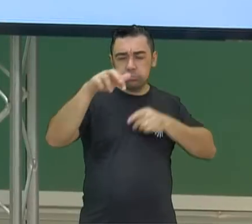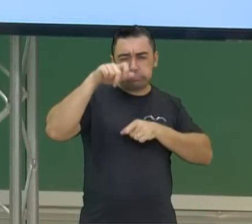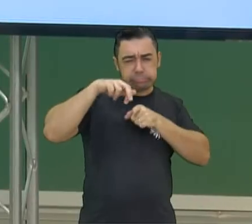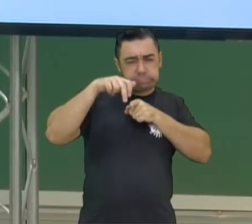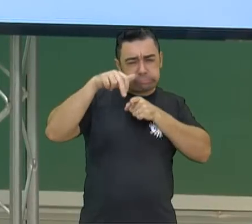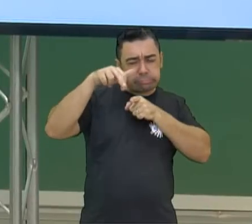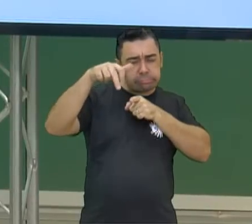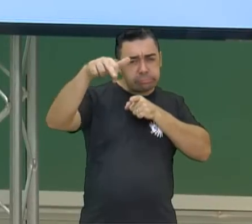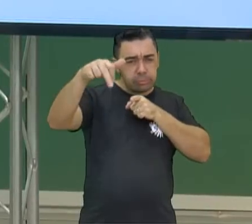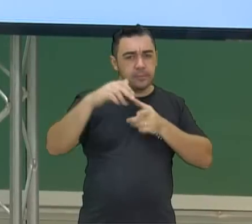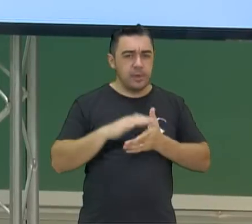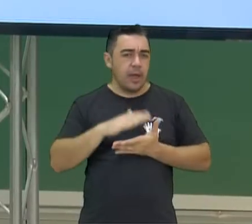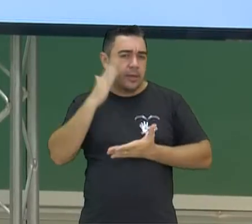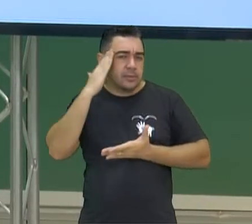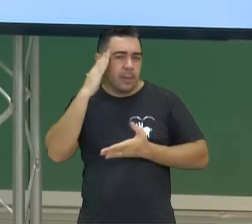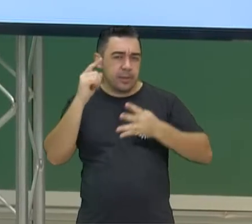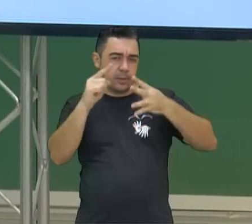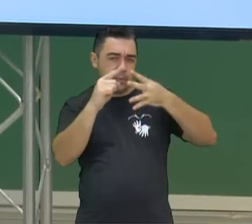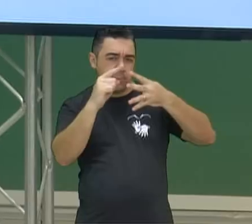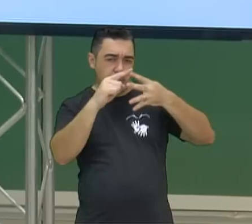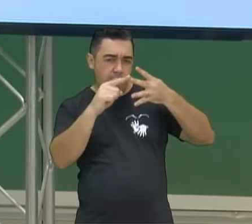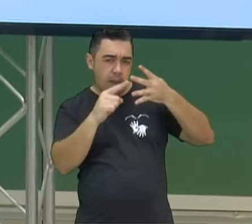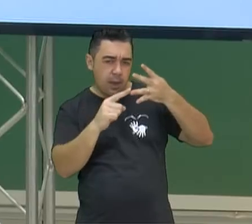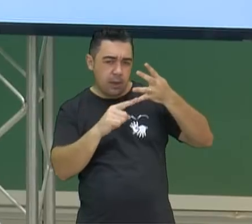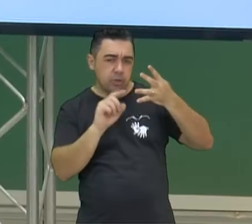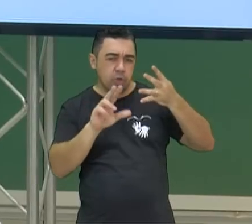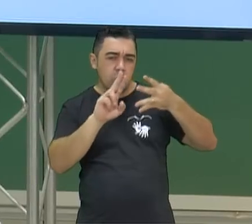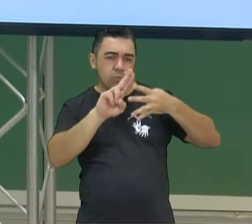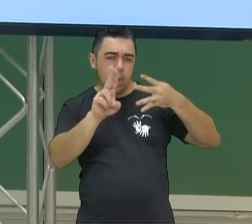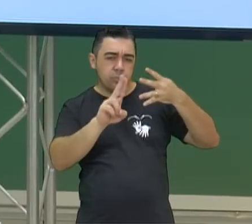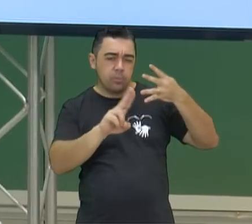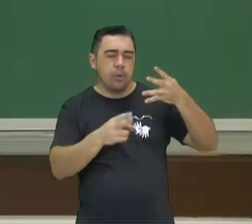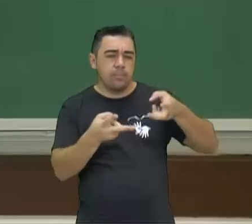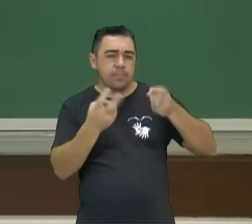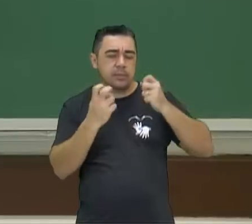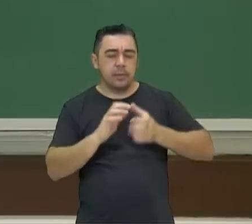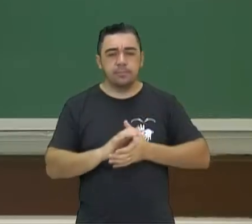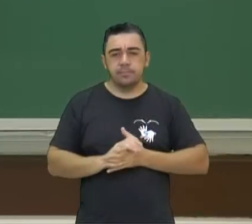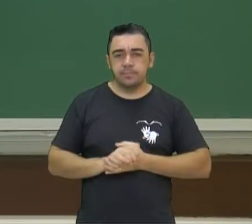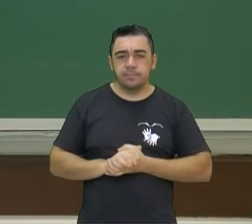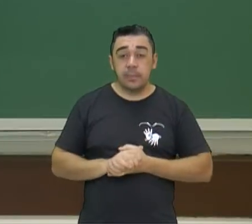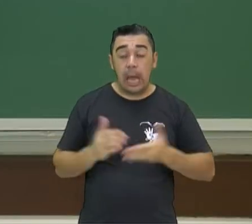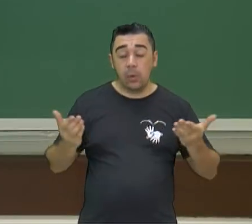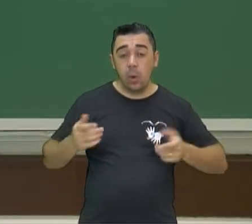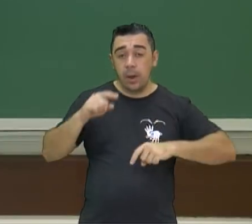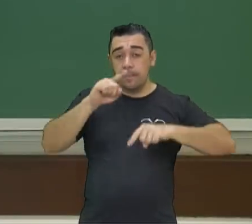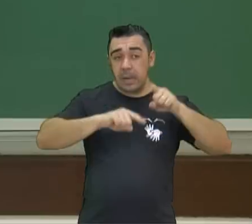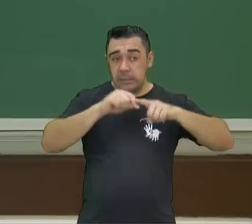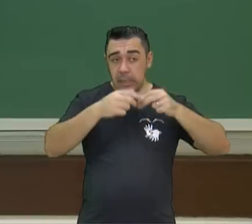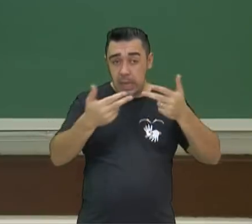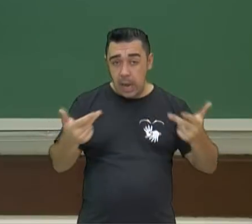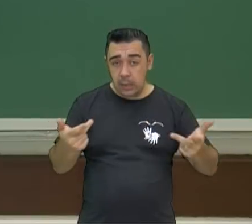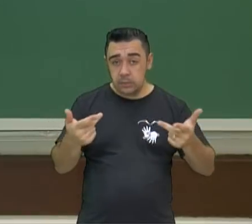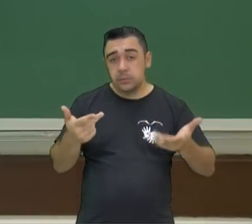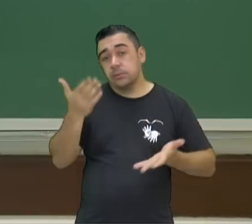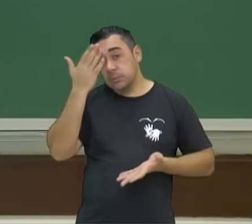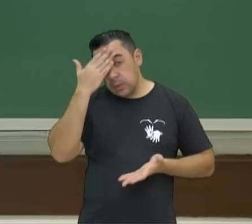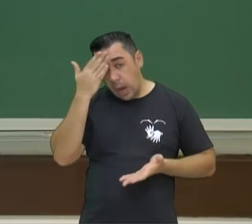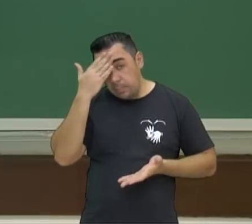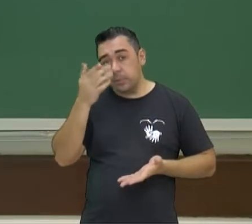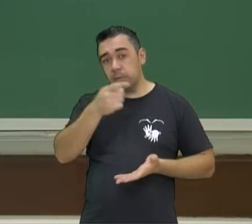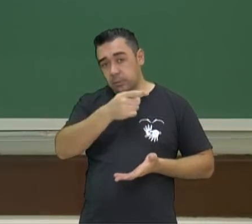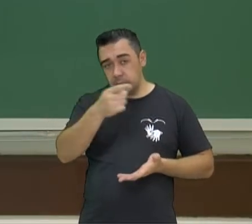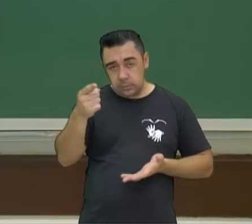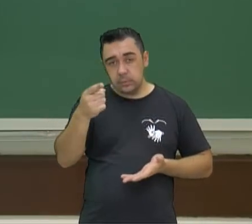a que elas se referem. E agora, aos equipamentos. A gente sabe que nem sempre a gente consegue,